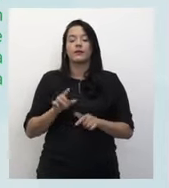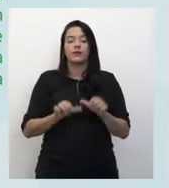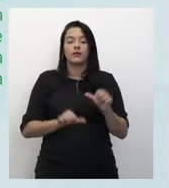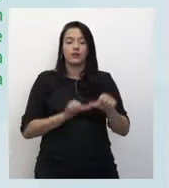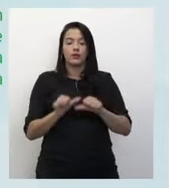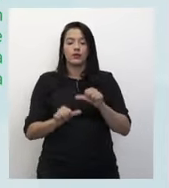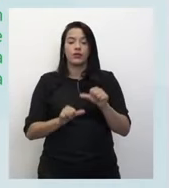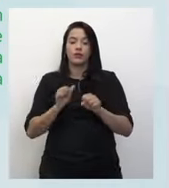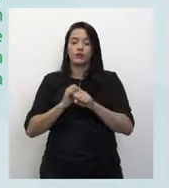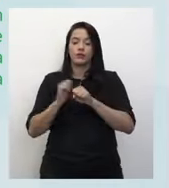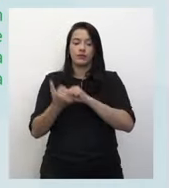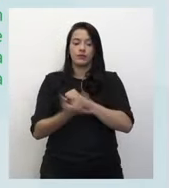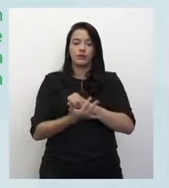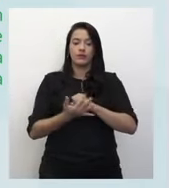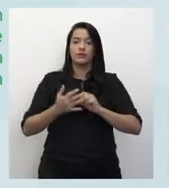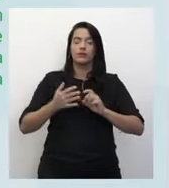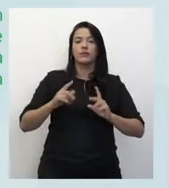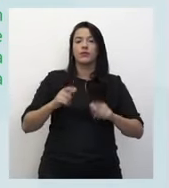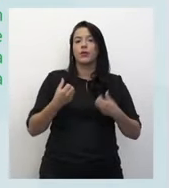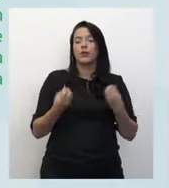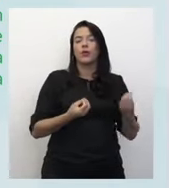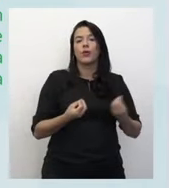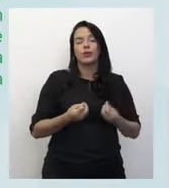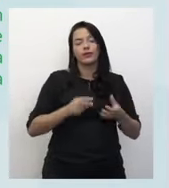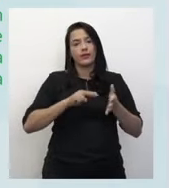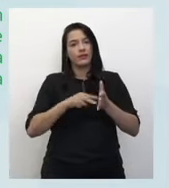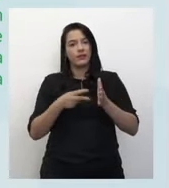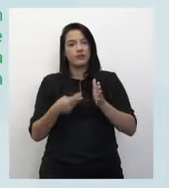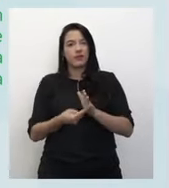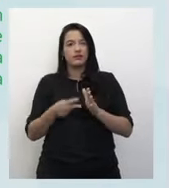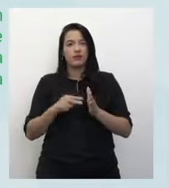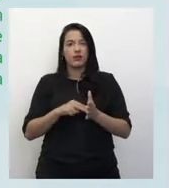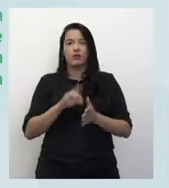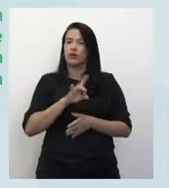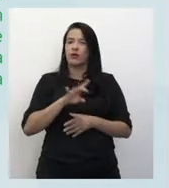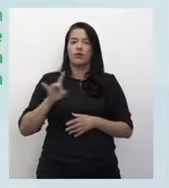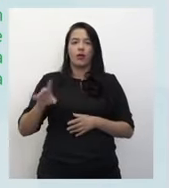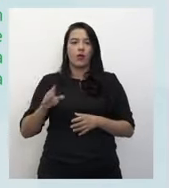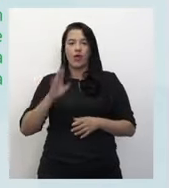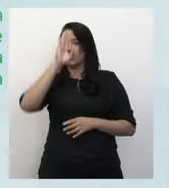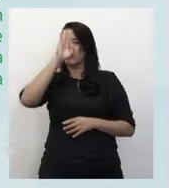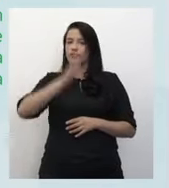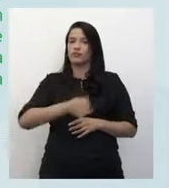a possibilidade ou essa ideia de que deve permanecer. Mas